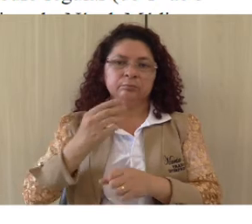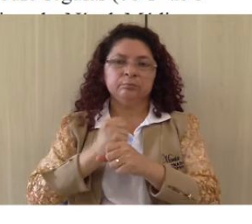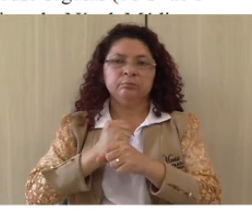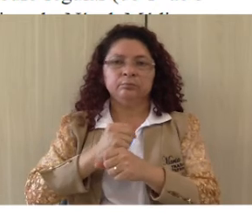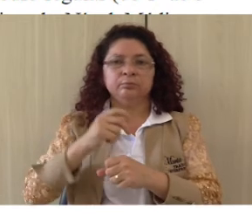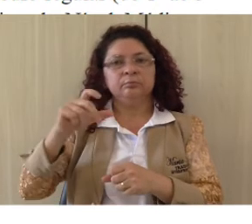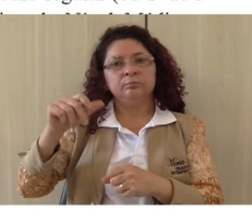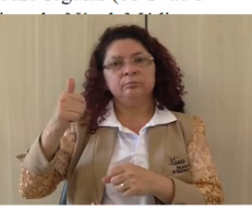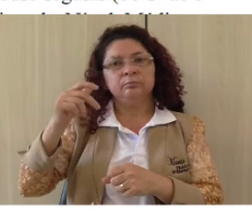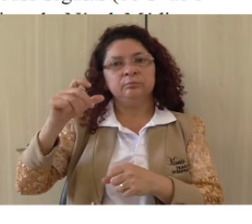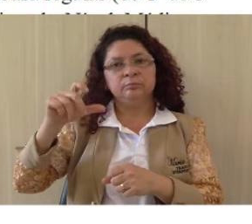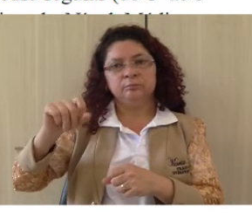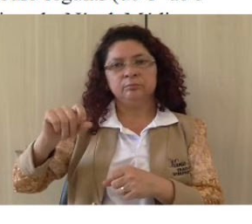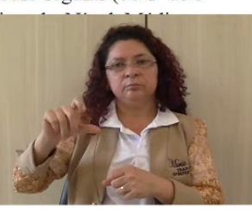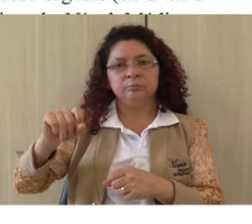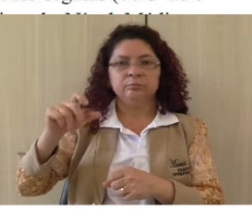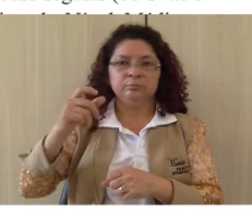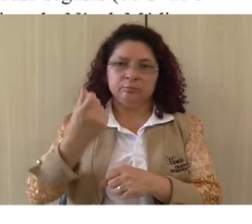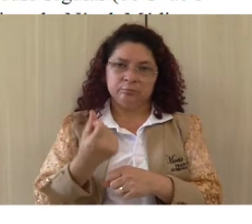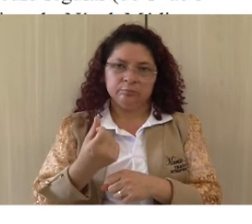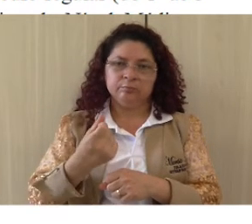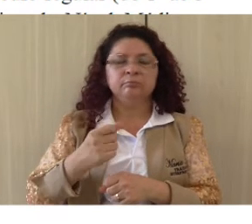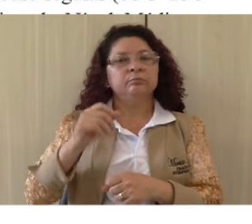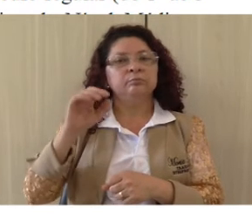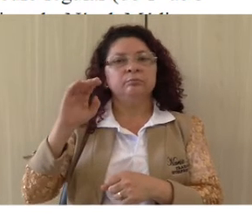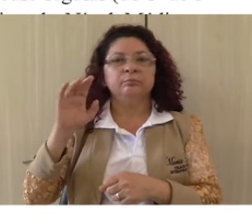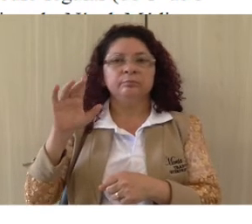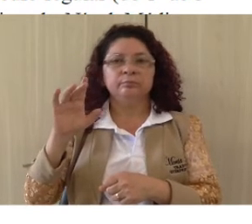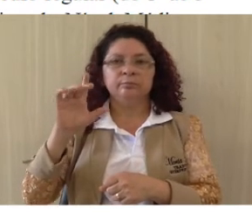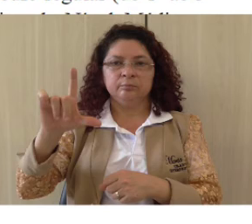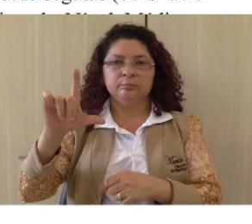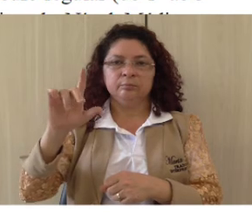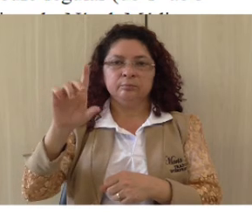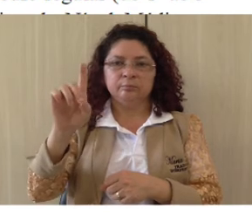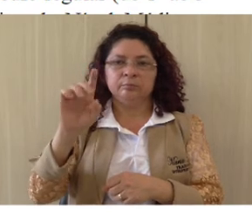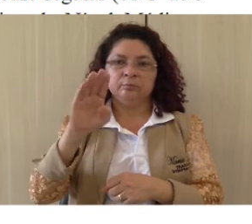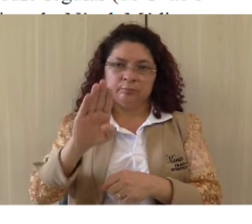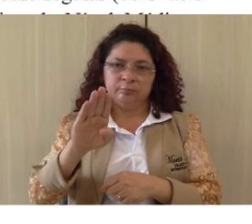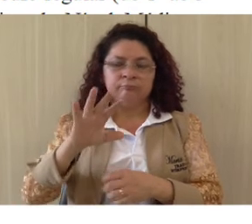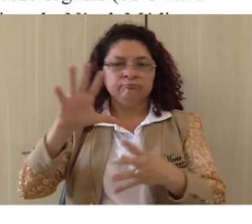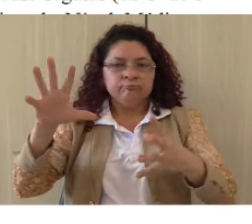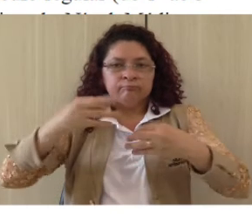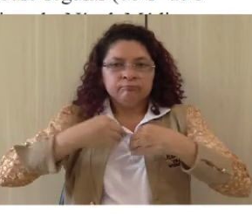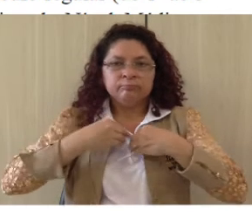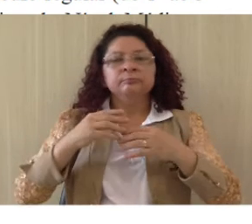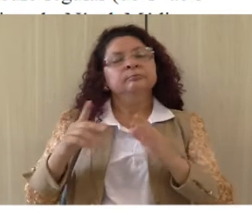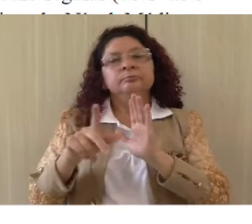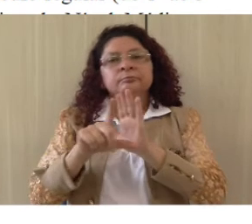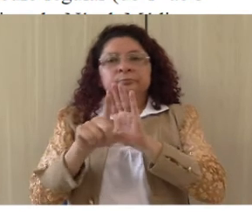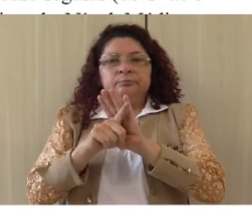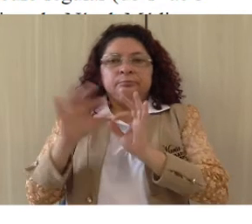9.394/96, Lei de Diretrizes e Bases da Educação Nacional Brasileira, como sendo a criada ou incorporada, mantida